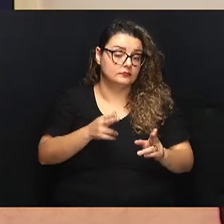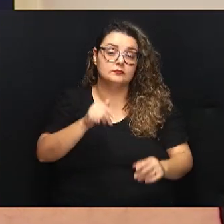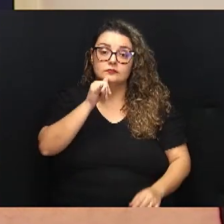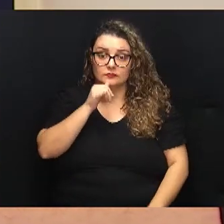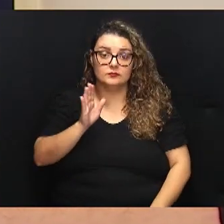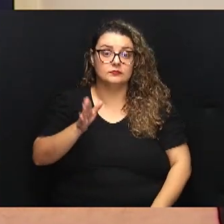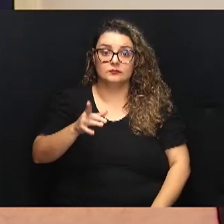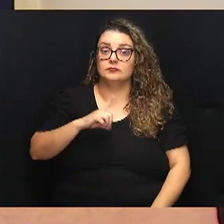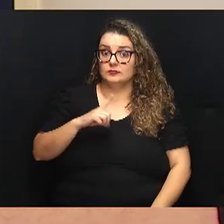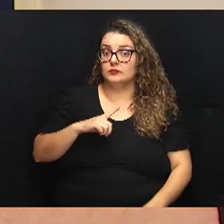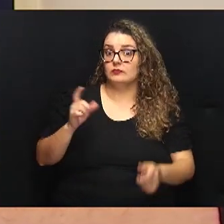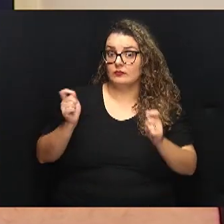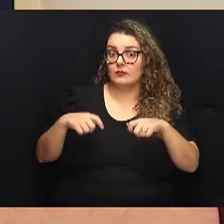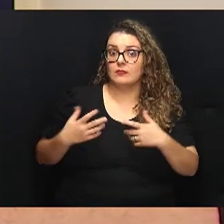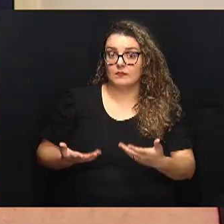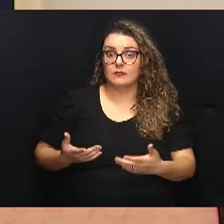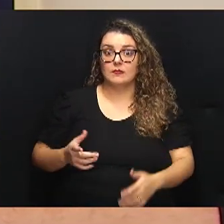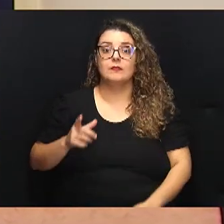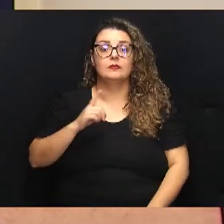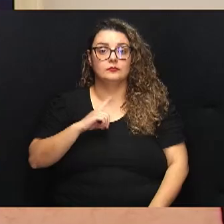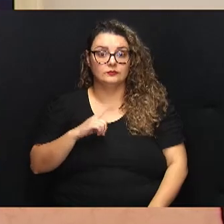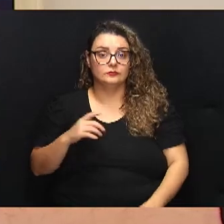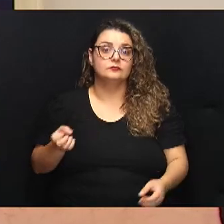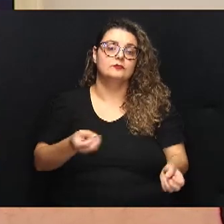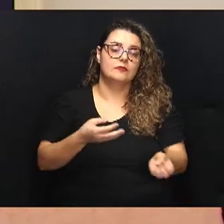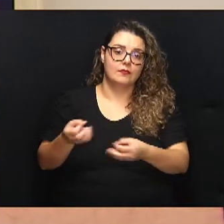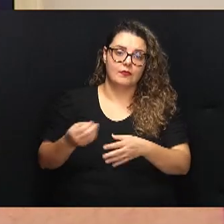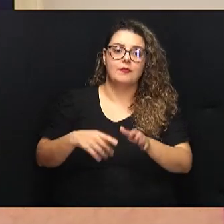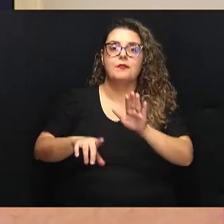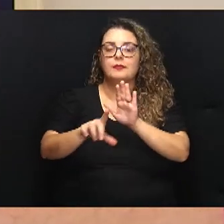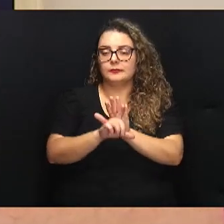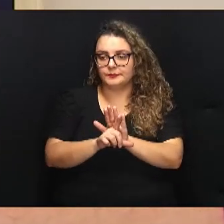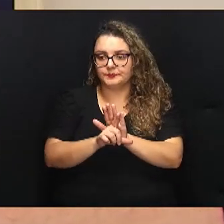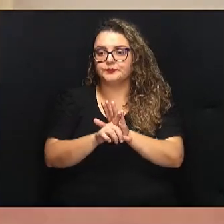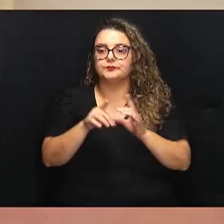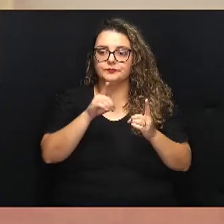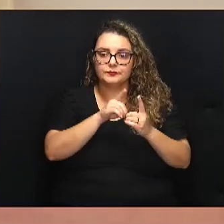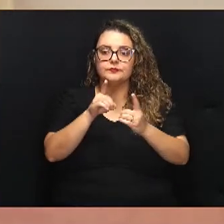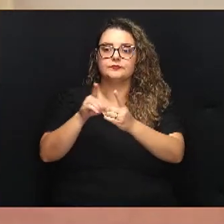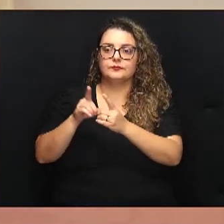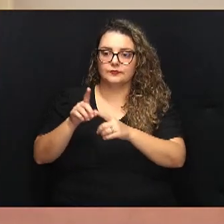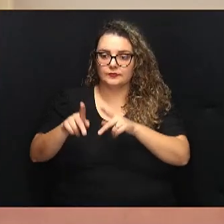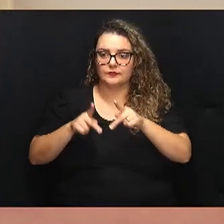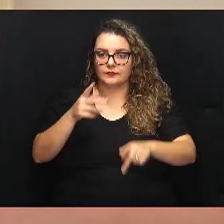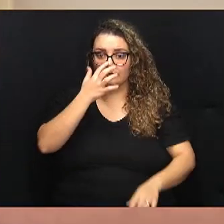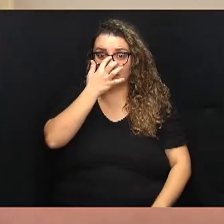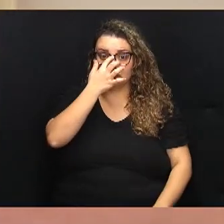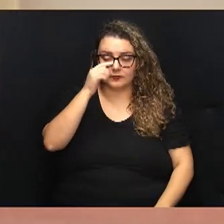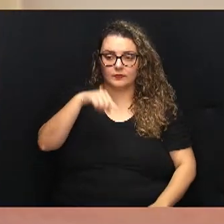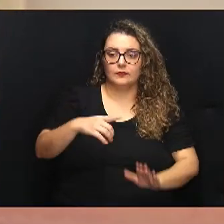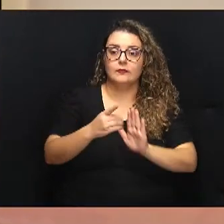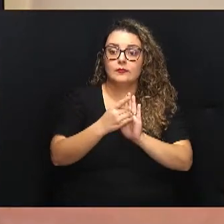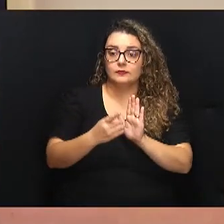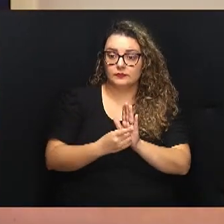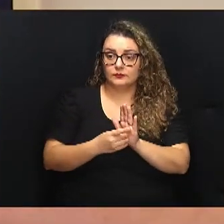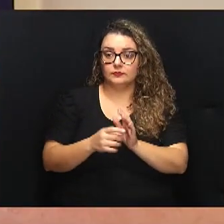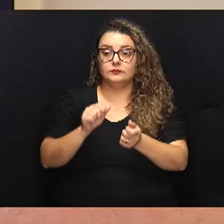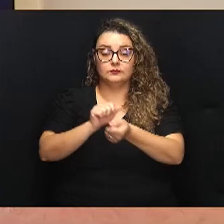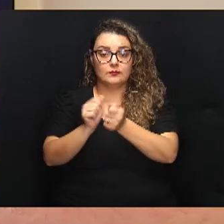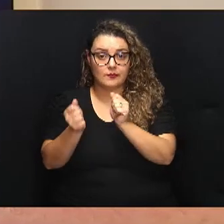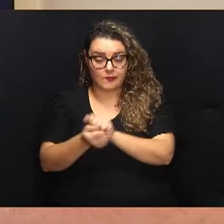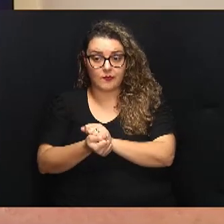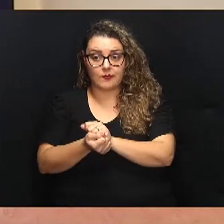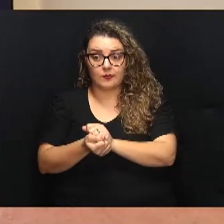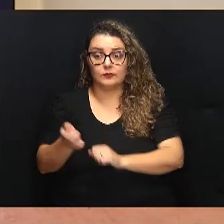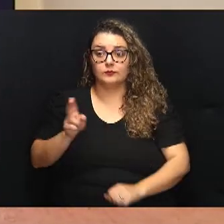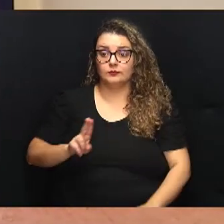essa possibilidade, então a gente tem que ir modernizando a lei e atendendo a população. Esse decreto veio para flexibilizar o